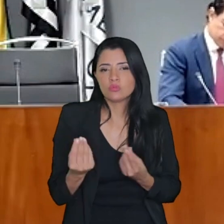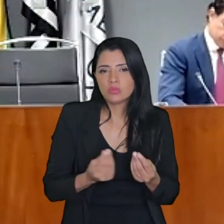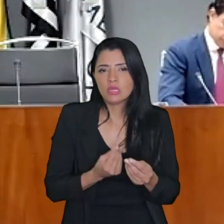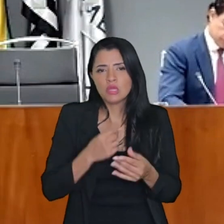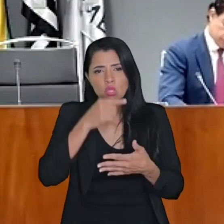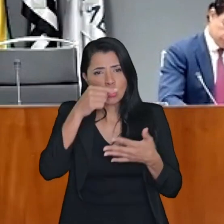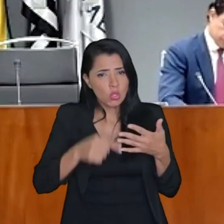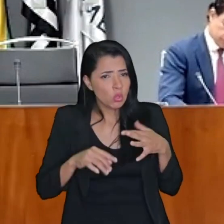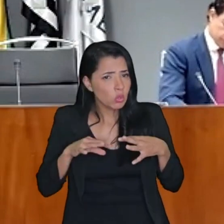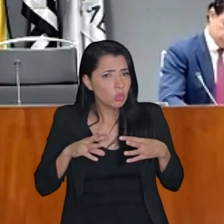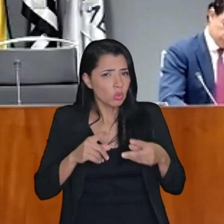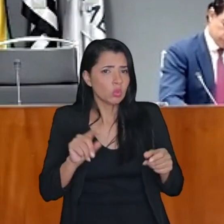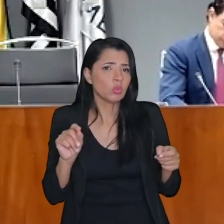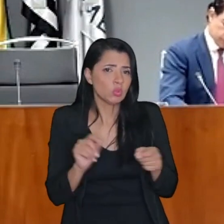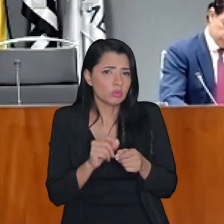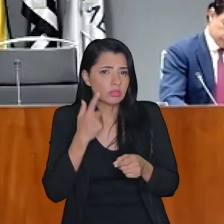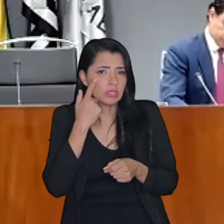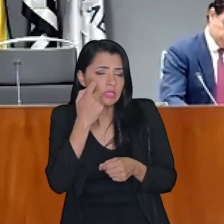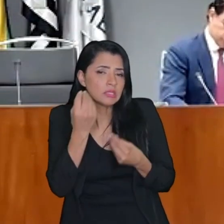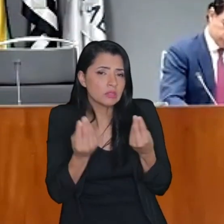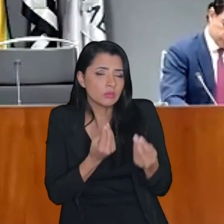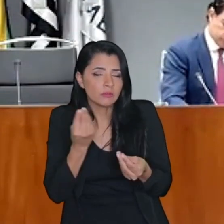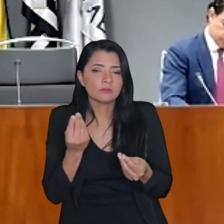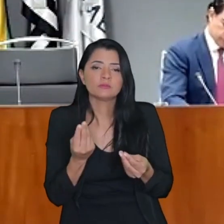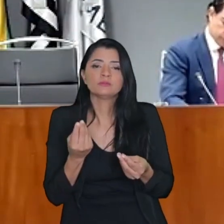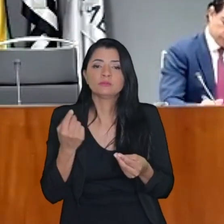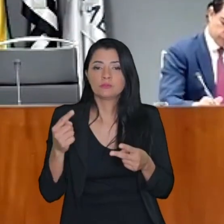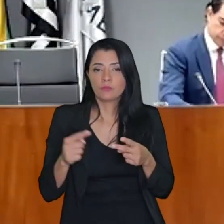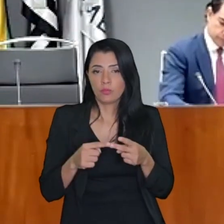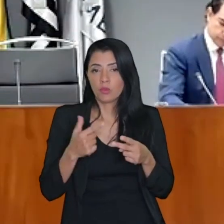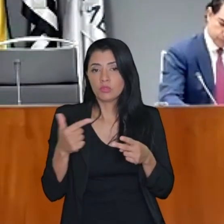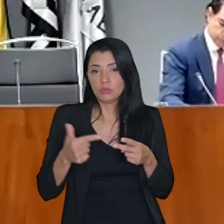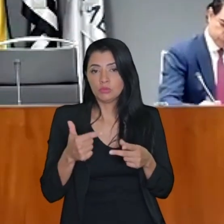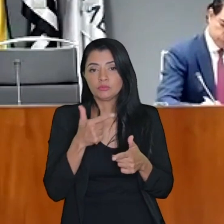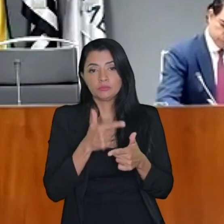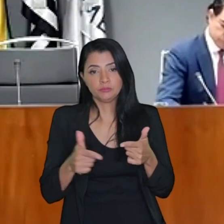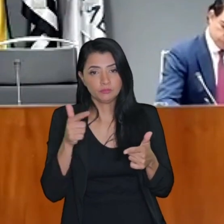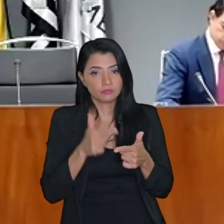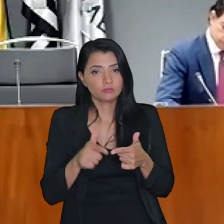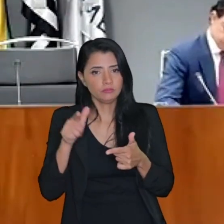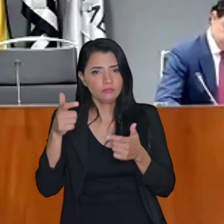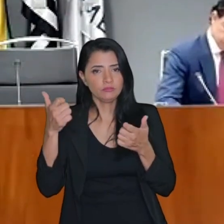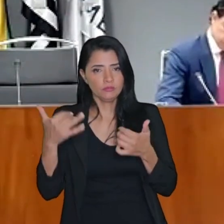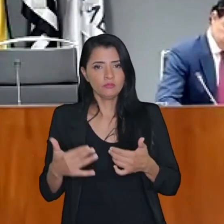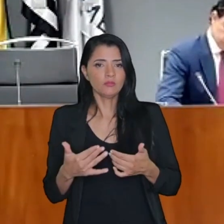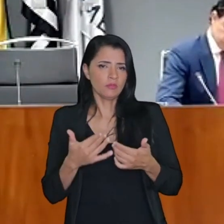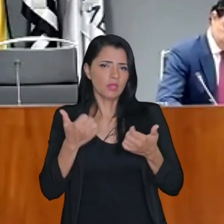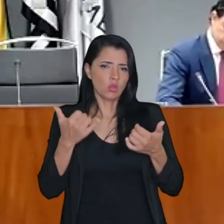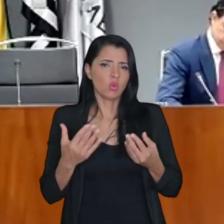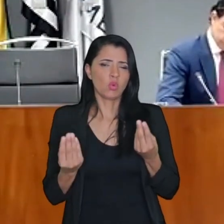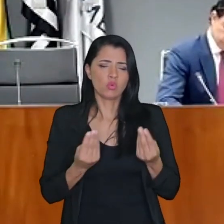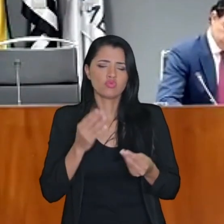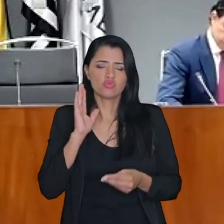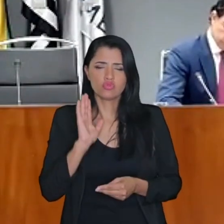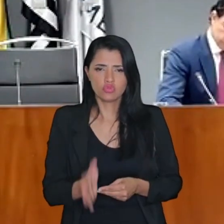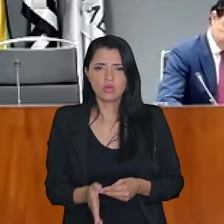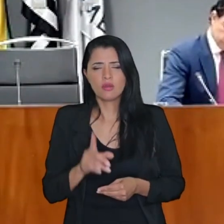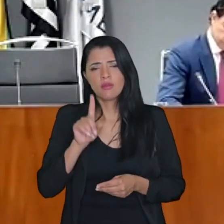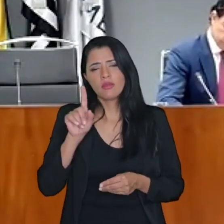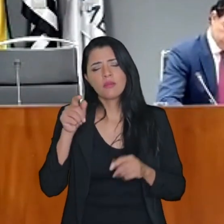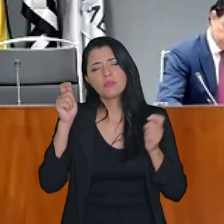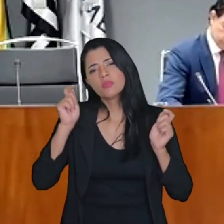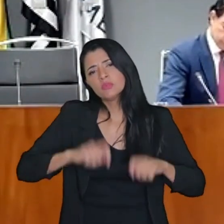ilícitos dos quais ele tem conhecimento. Um segundo problema, que foi bem destacado pelo Rodrigo, é a questão